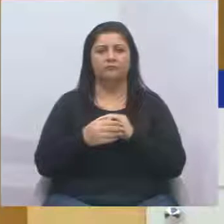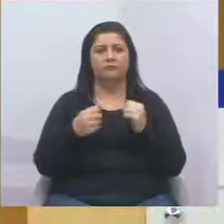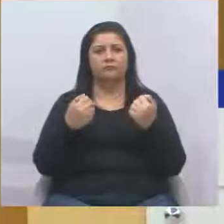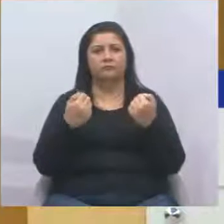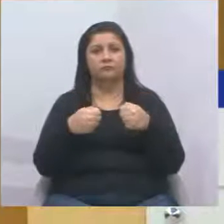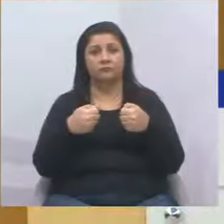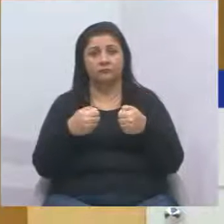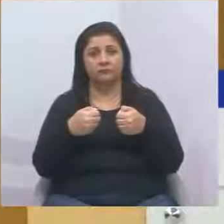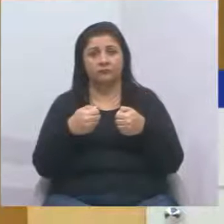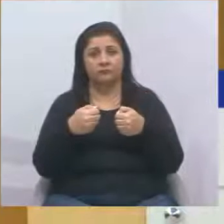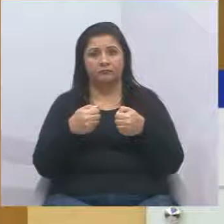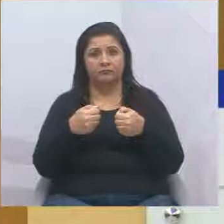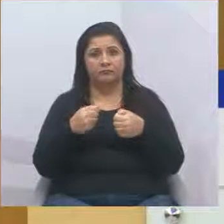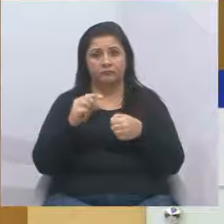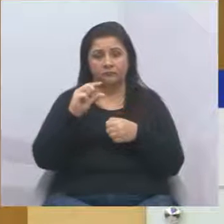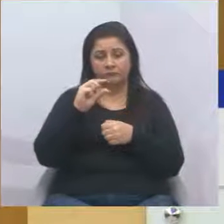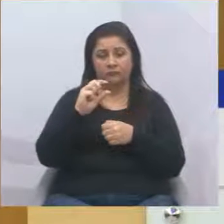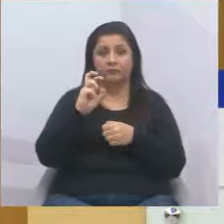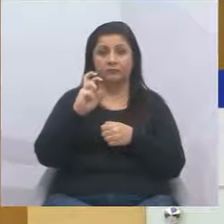de cinco